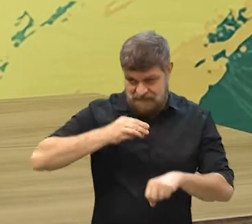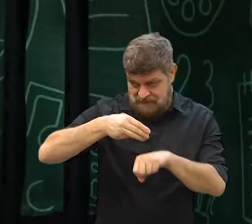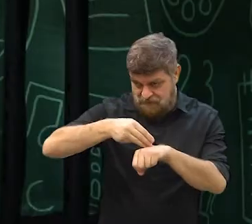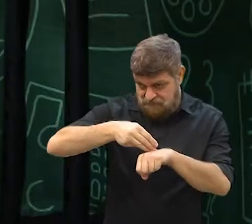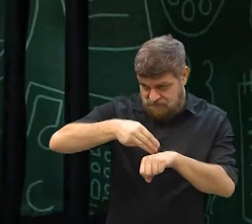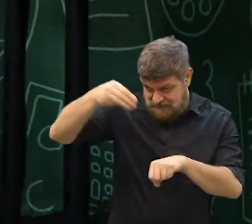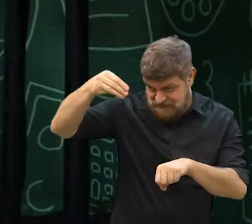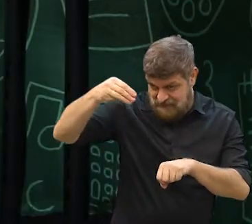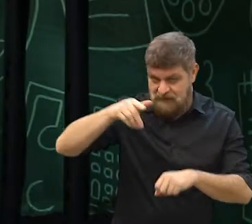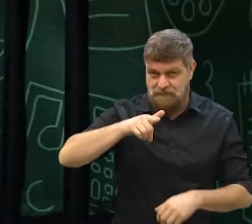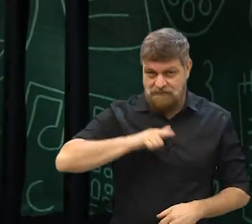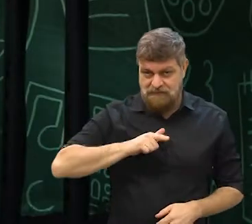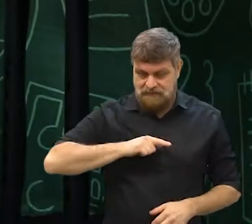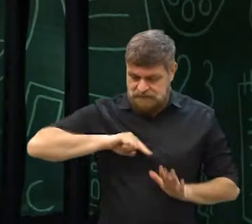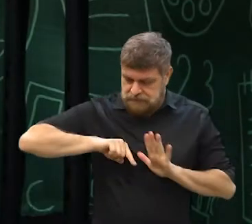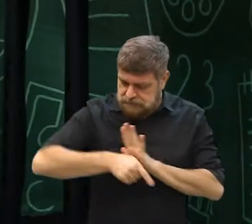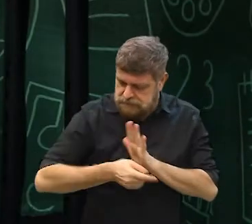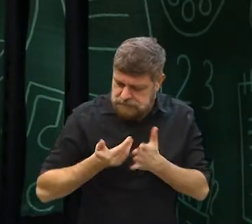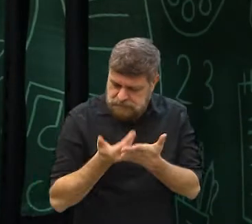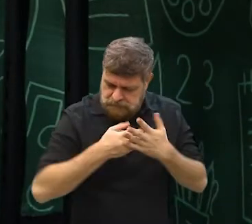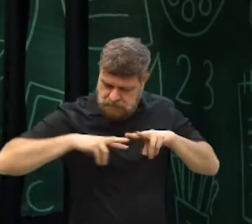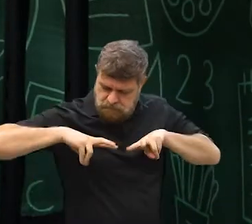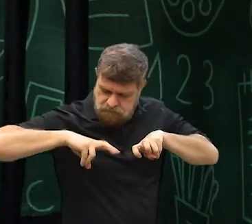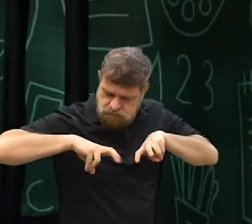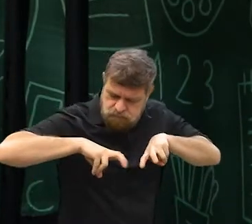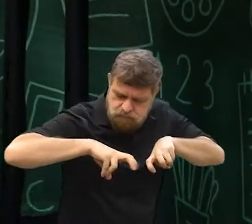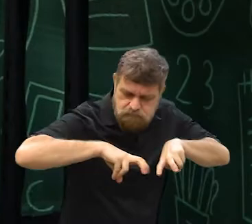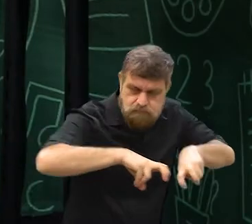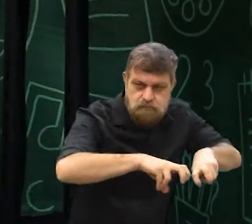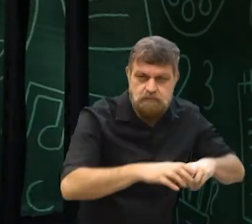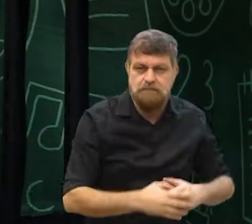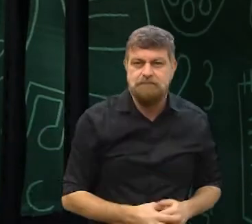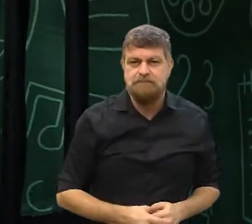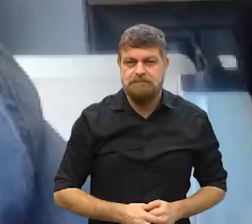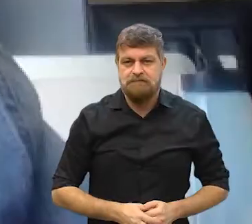área, né? Então, quer dizer, se aprofundou bem, entrou de cabeça, né?